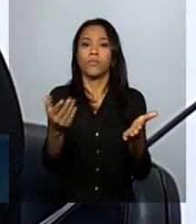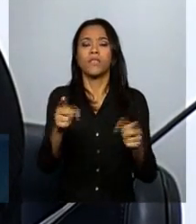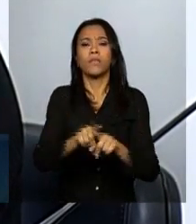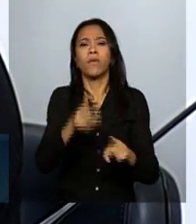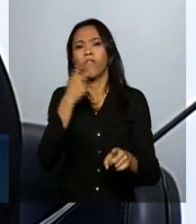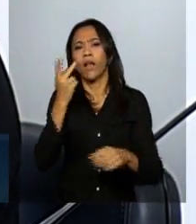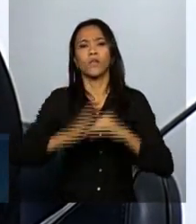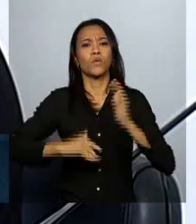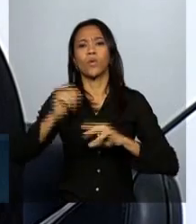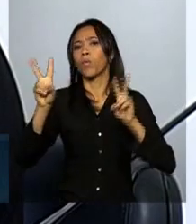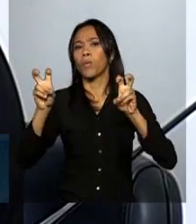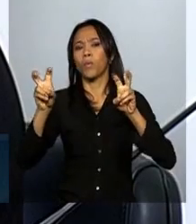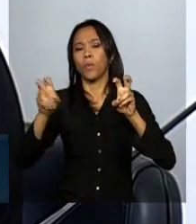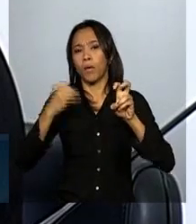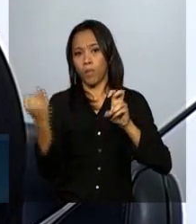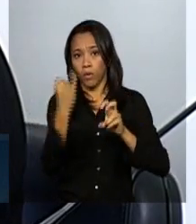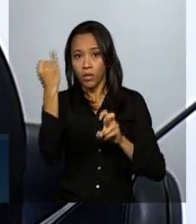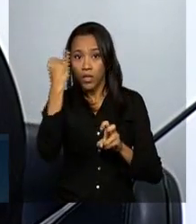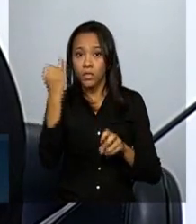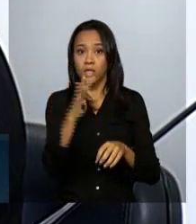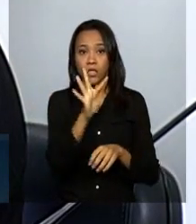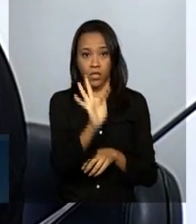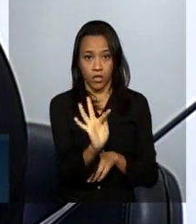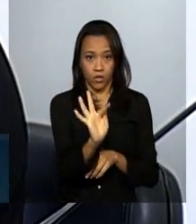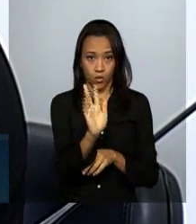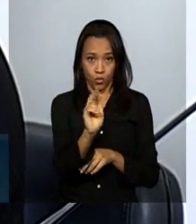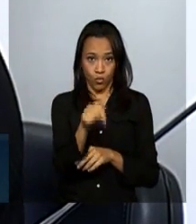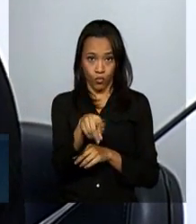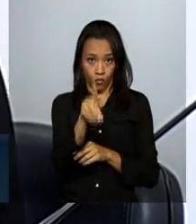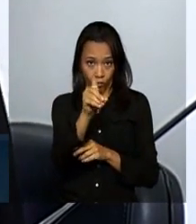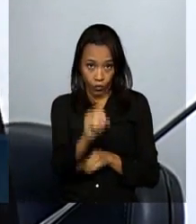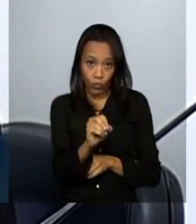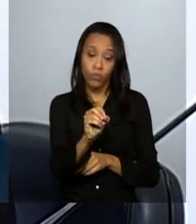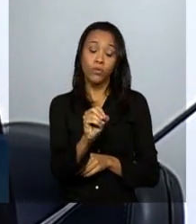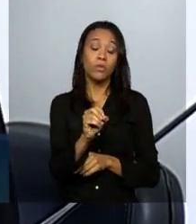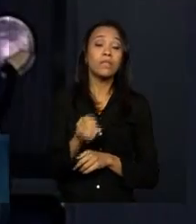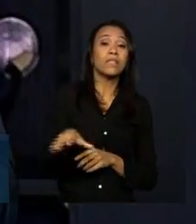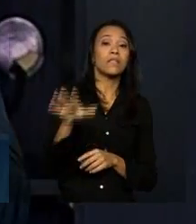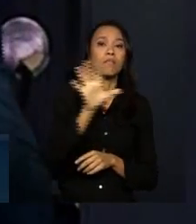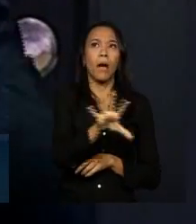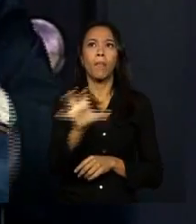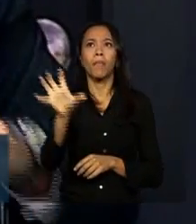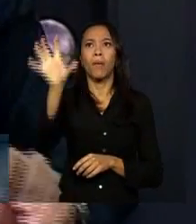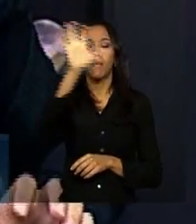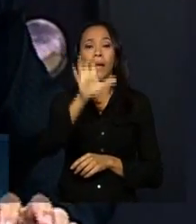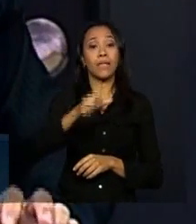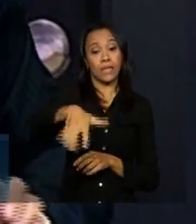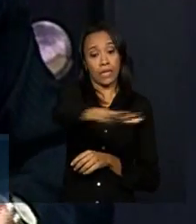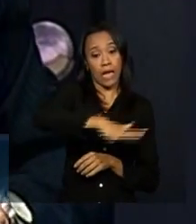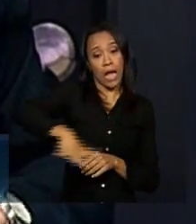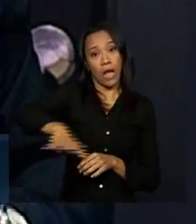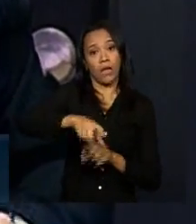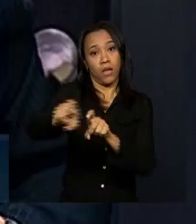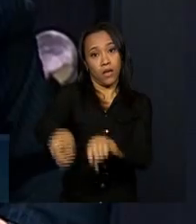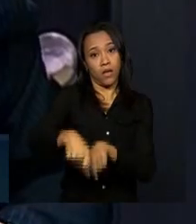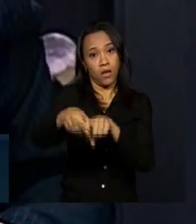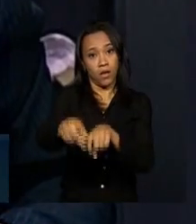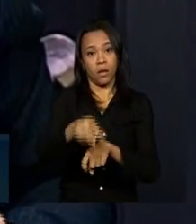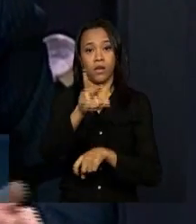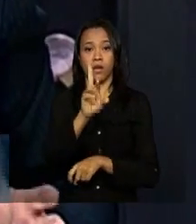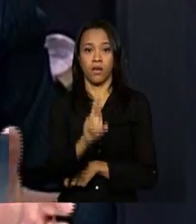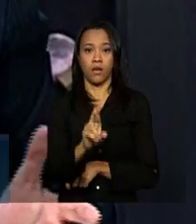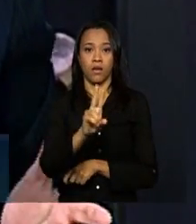da importância desse dos Fundos regionais pro setor Rural bem não não há